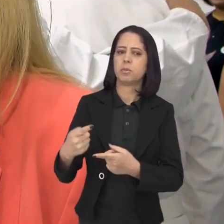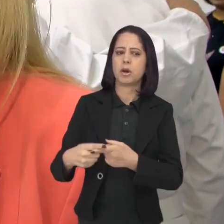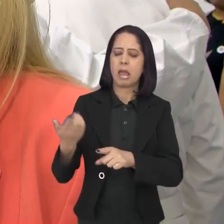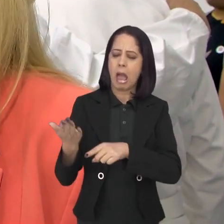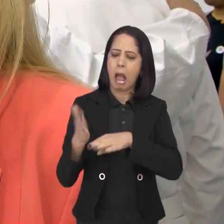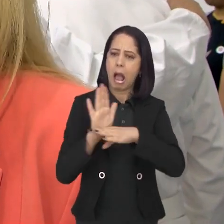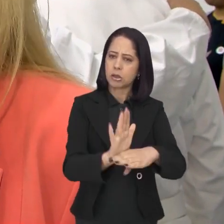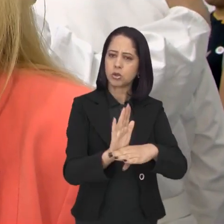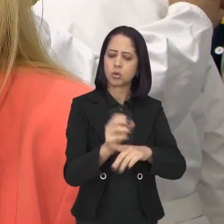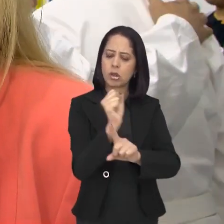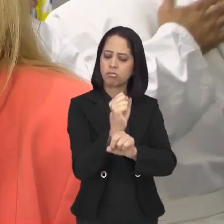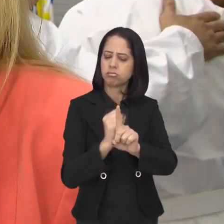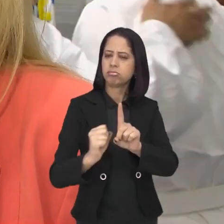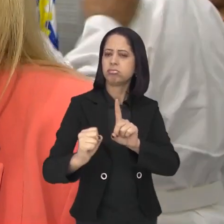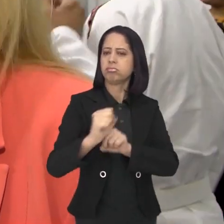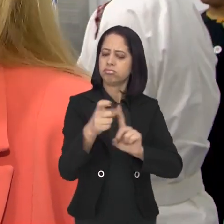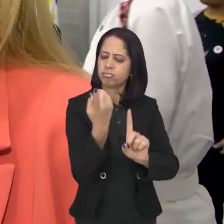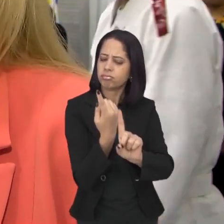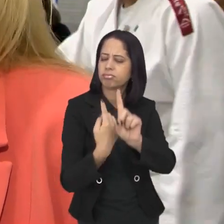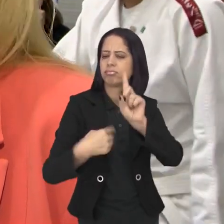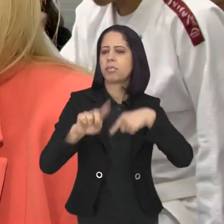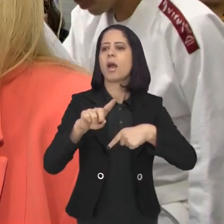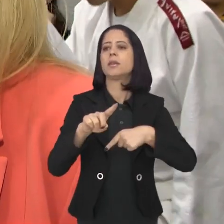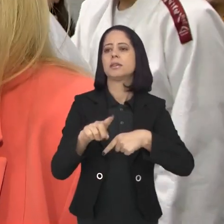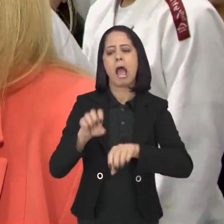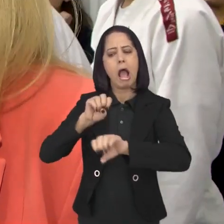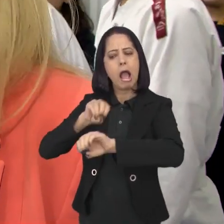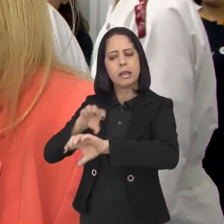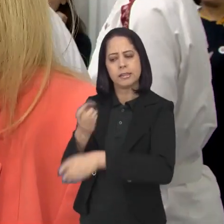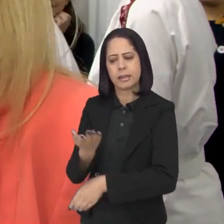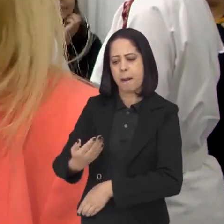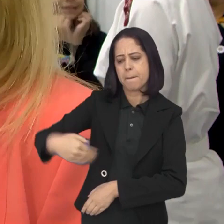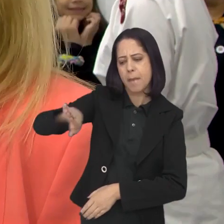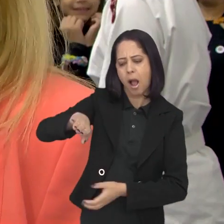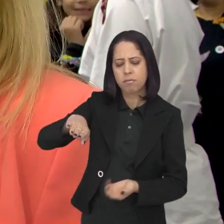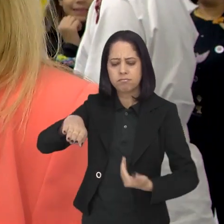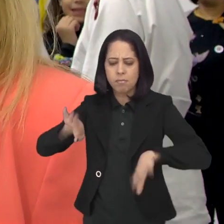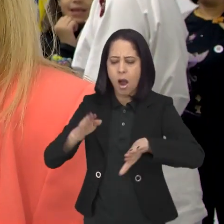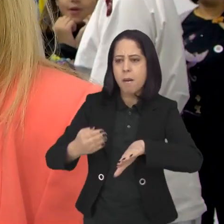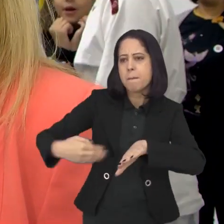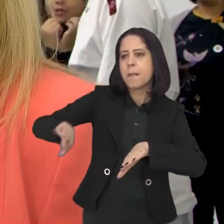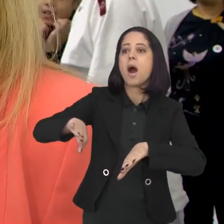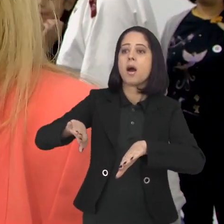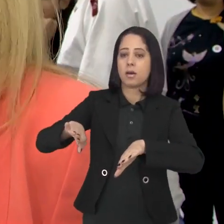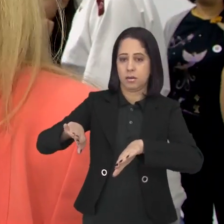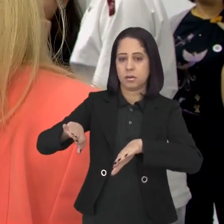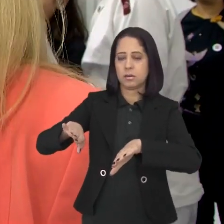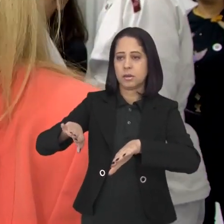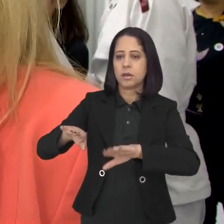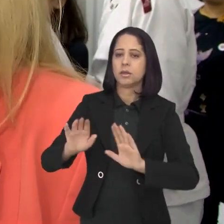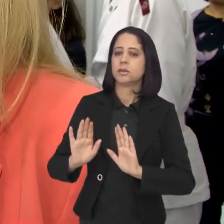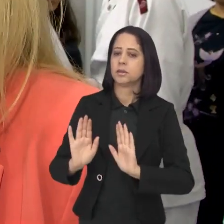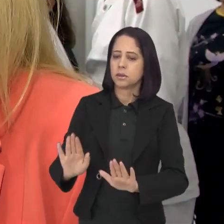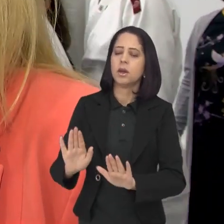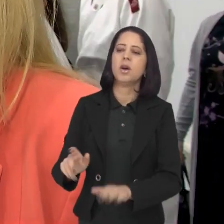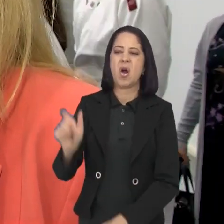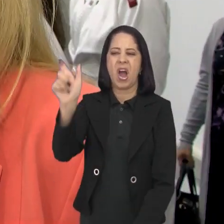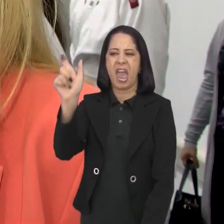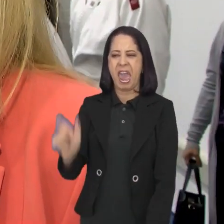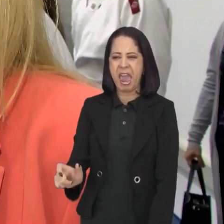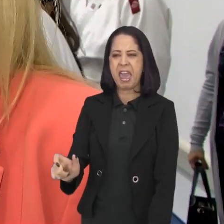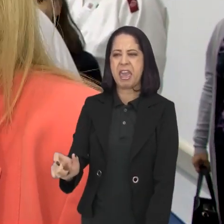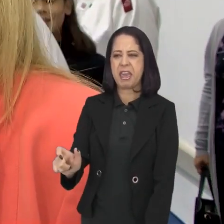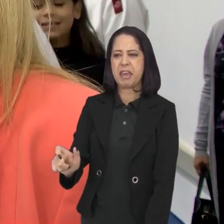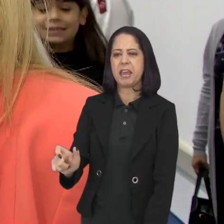na formação da nossa sociedade joseense através do karatê, que transcende a modalidade,